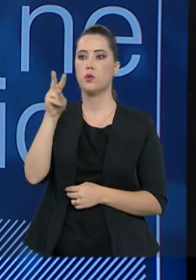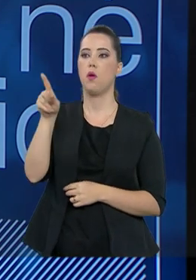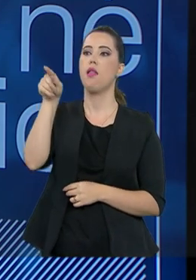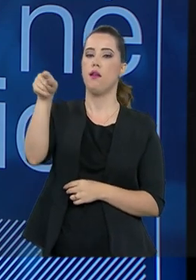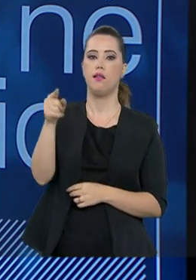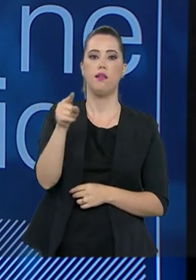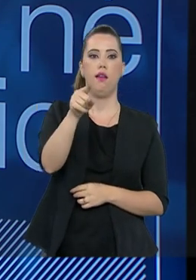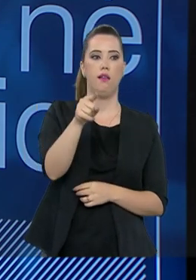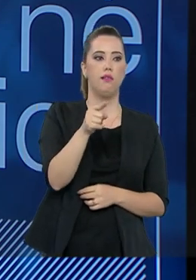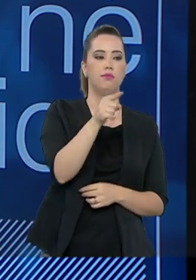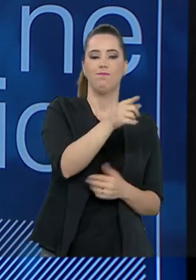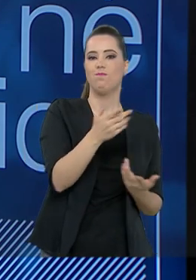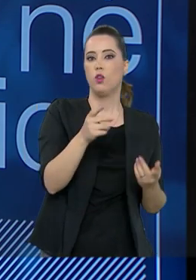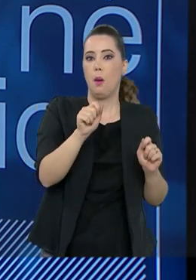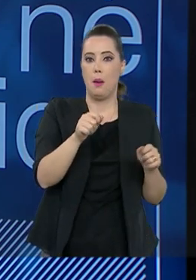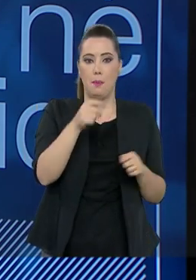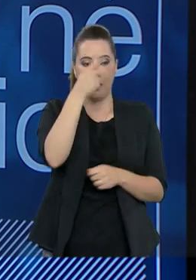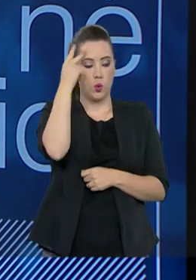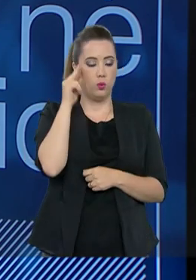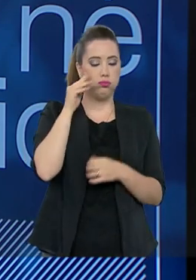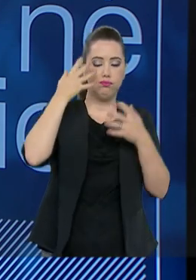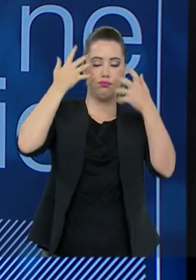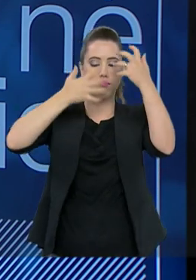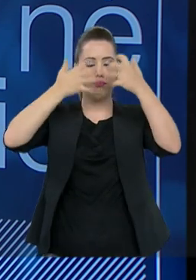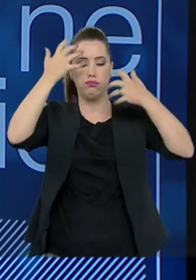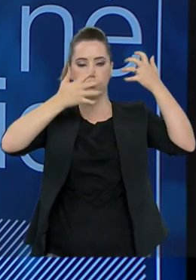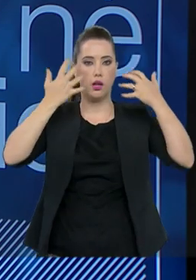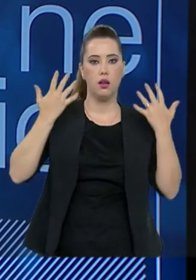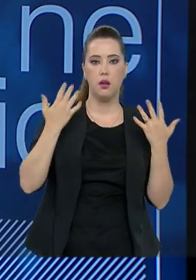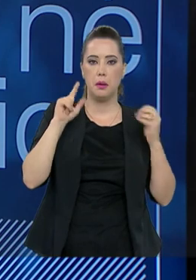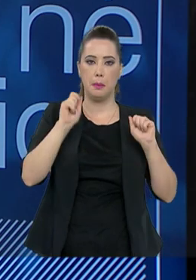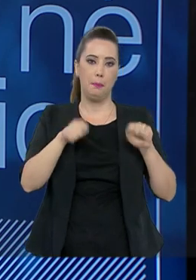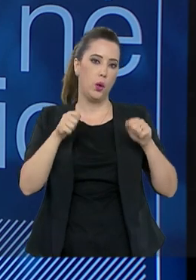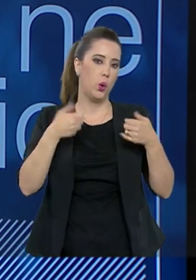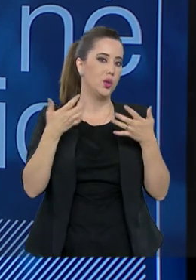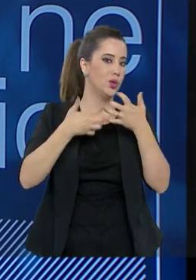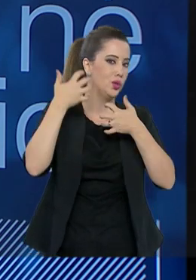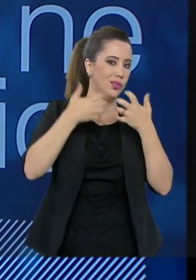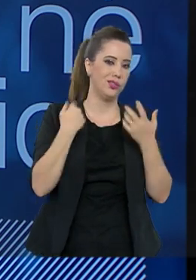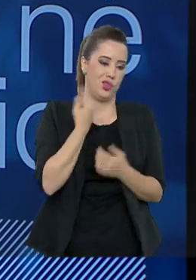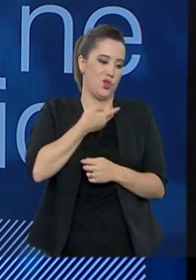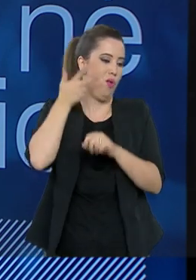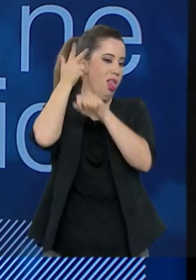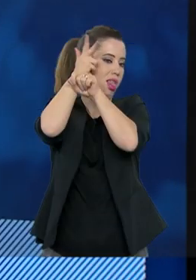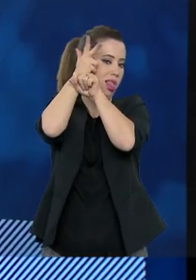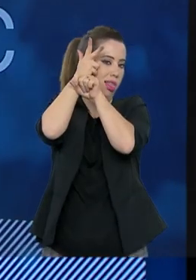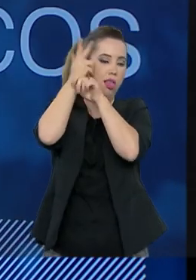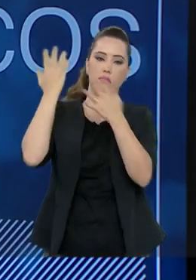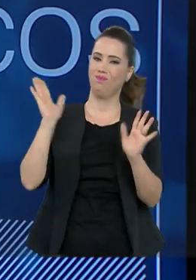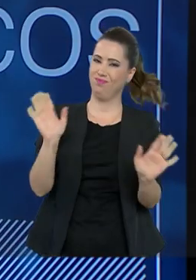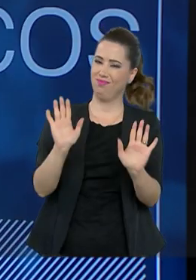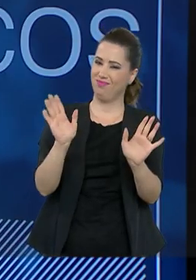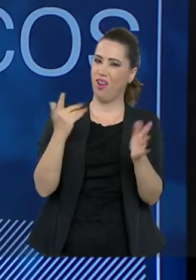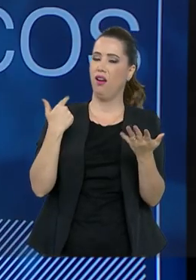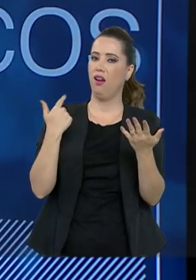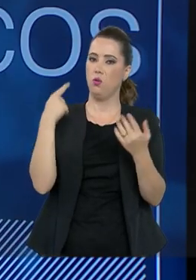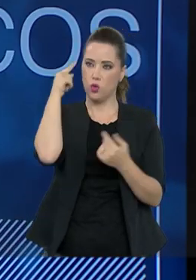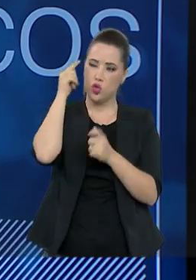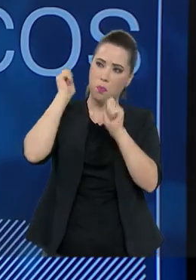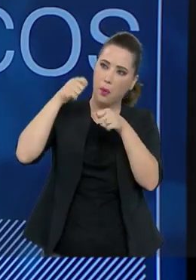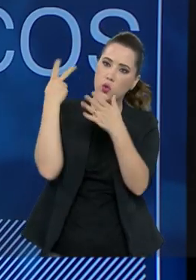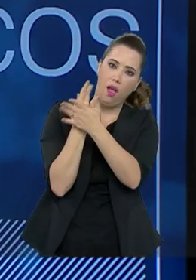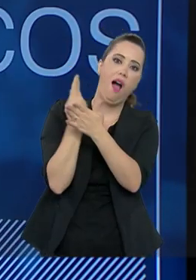vão reconhecer uma pessoa, podem se equivocar. O cérebro humano não é uma máquina, uma filmadora. E o DNA tem